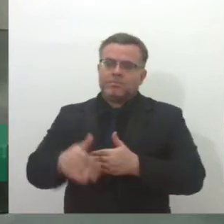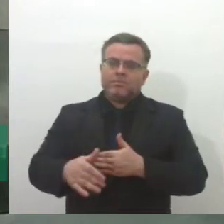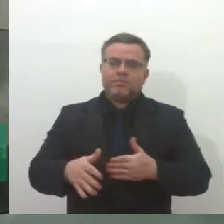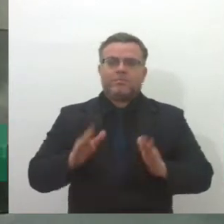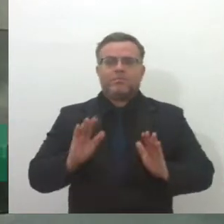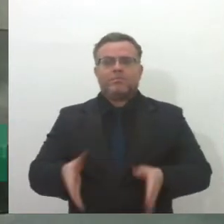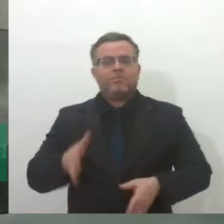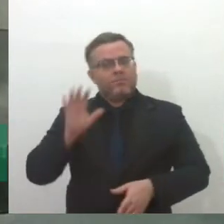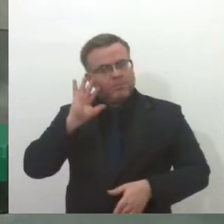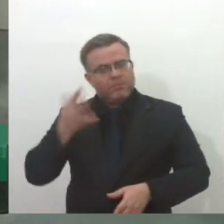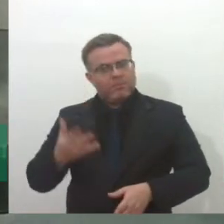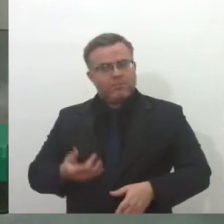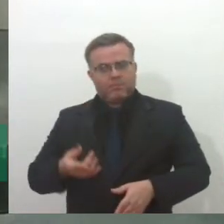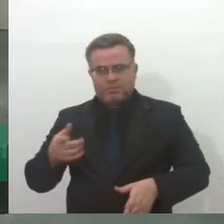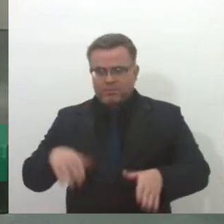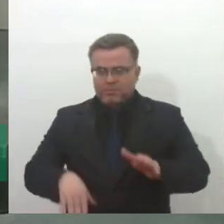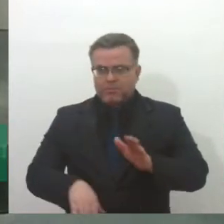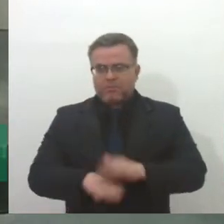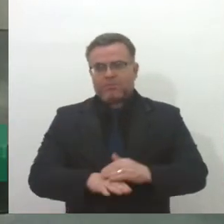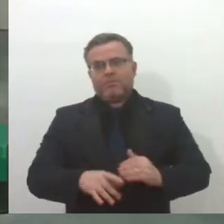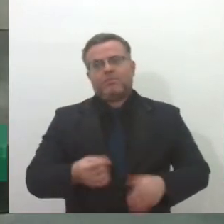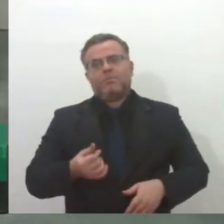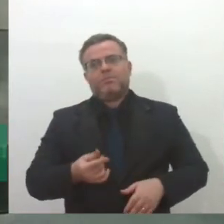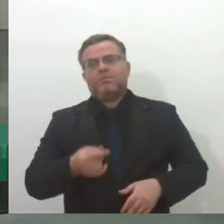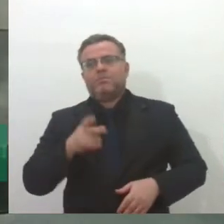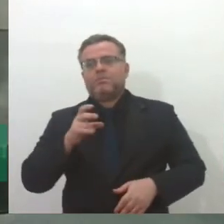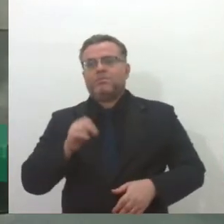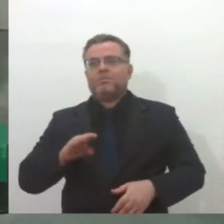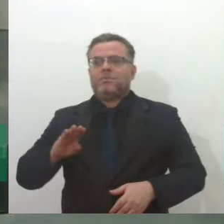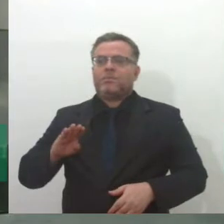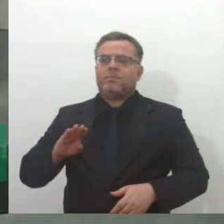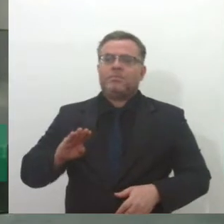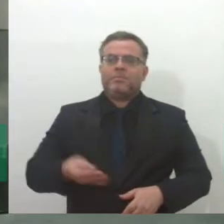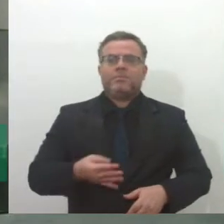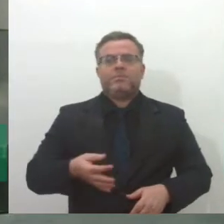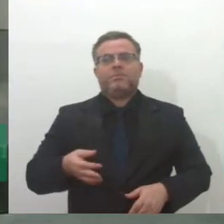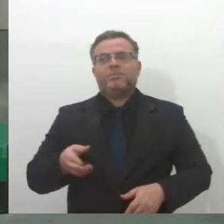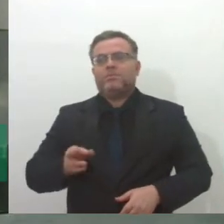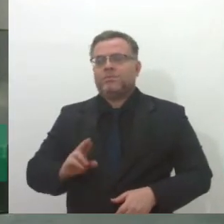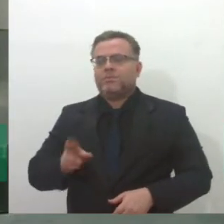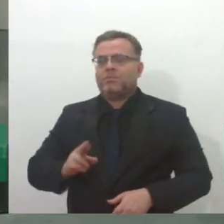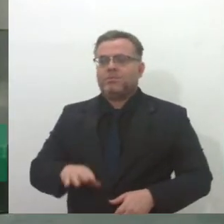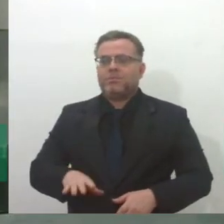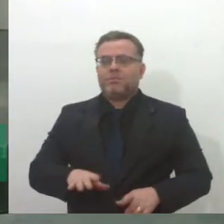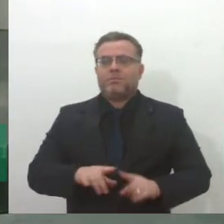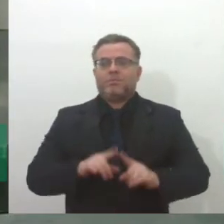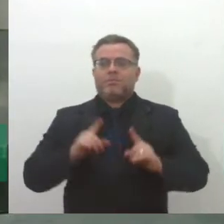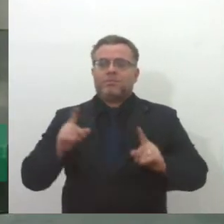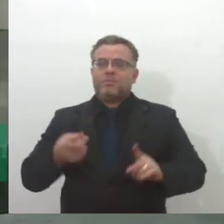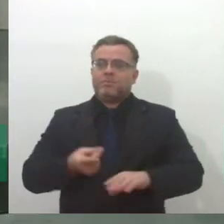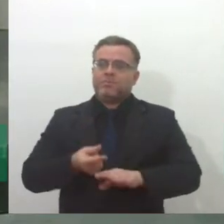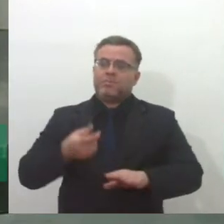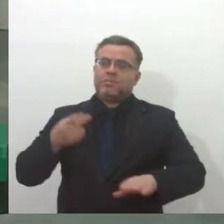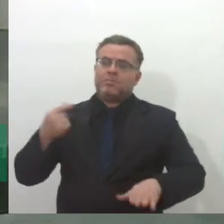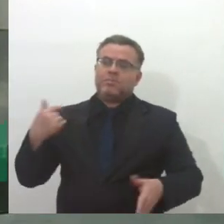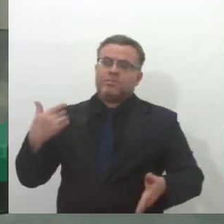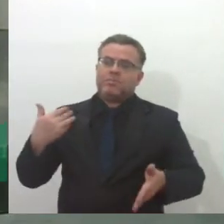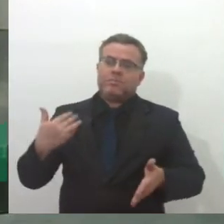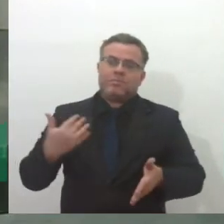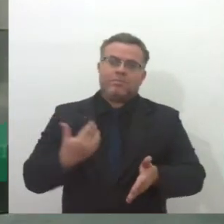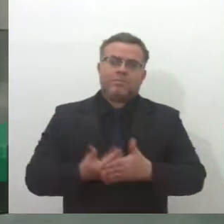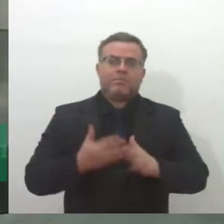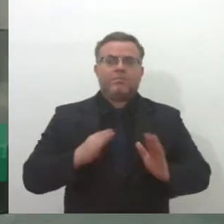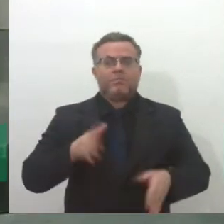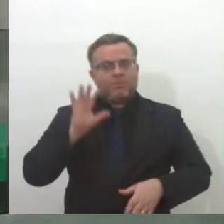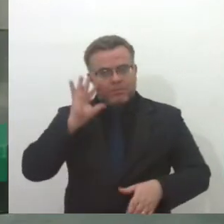aí aproximadamente de 50 bilhões, né, mas há quanto tempo, porque o marco temporal foi o da decisão, mas há